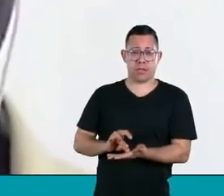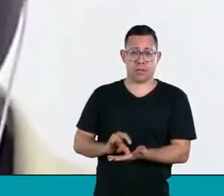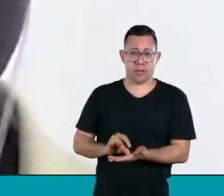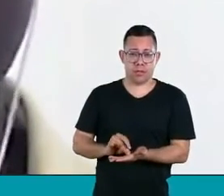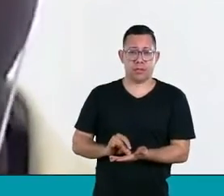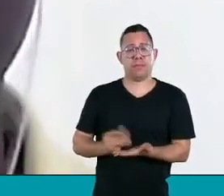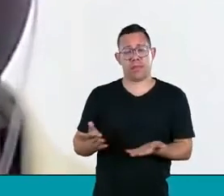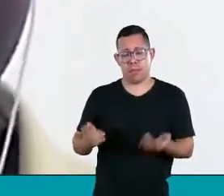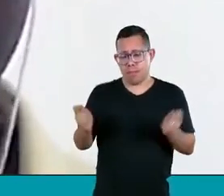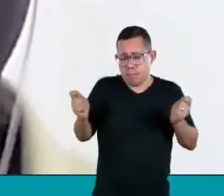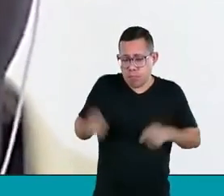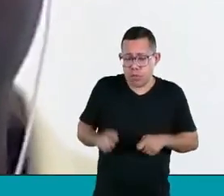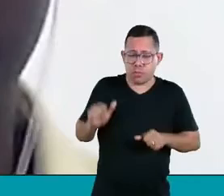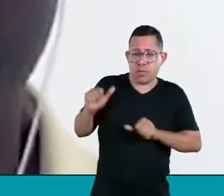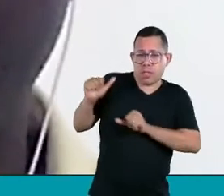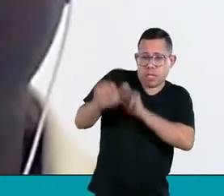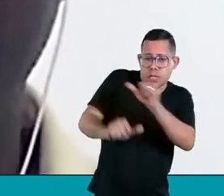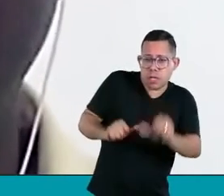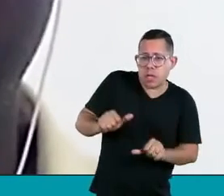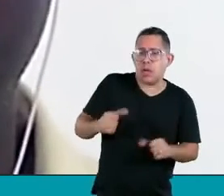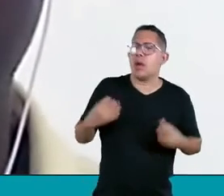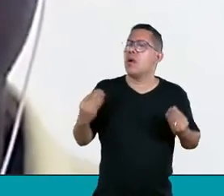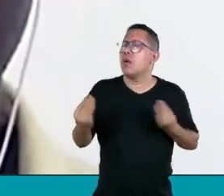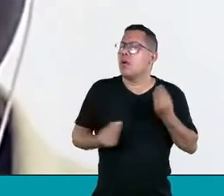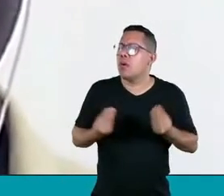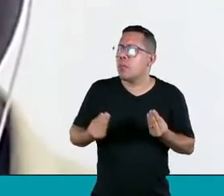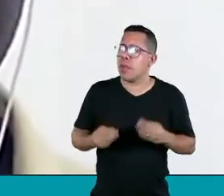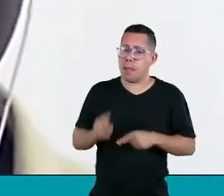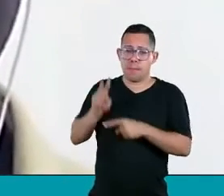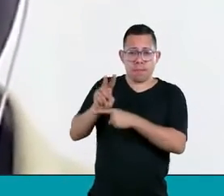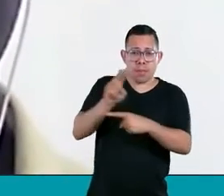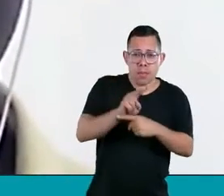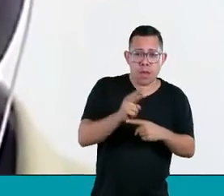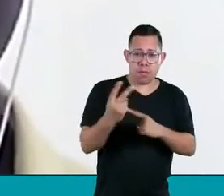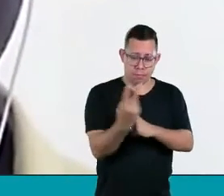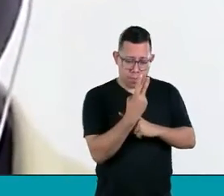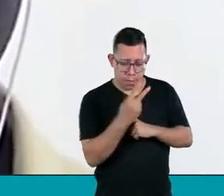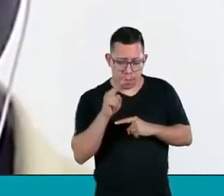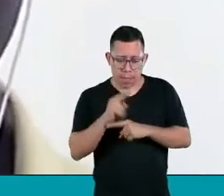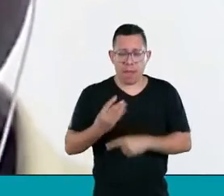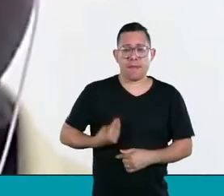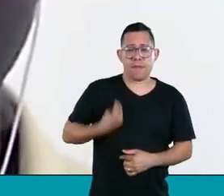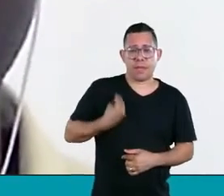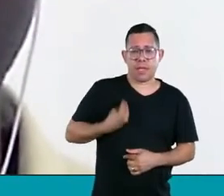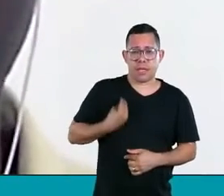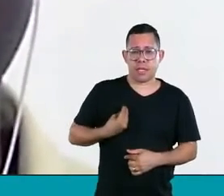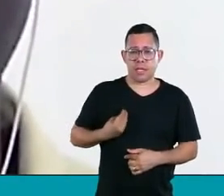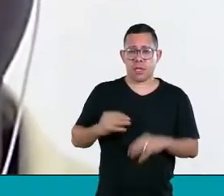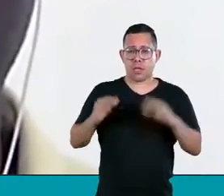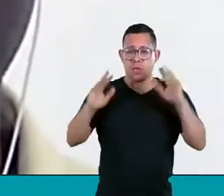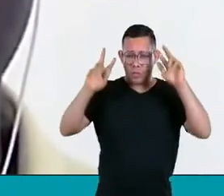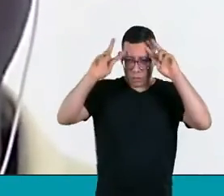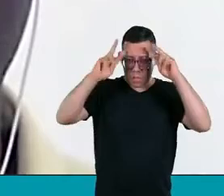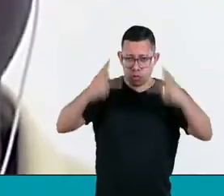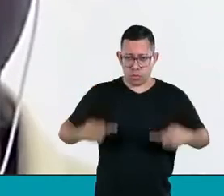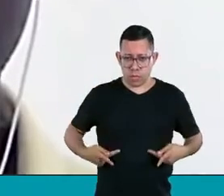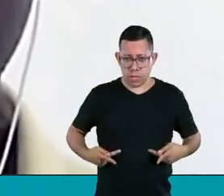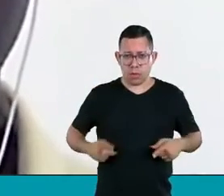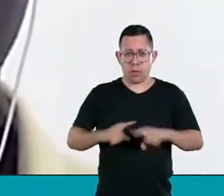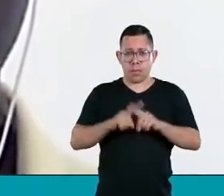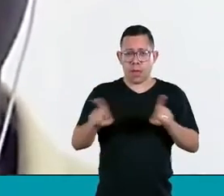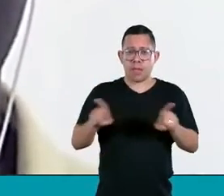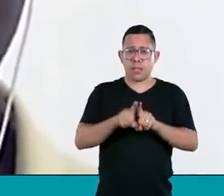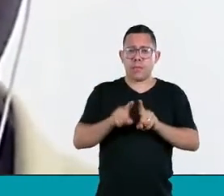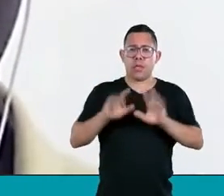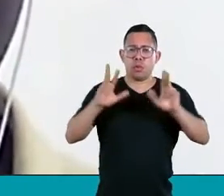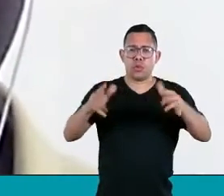de transformação fundamenta-se na ideia de preservação da vida, dos seres humanos, de todas as espécies situadas no cosmos e